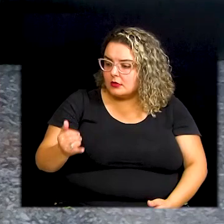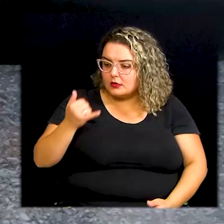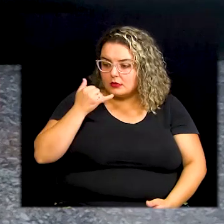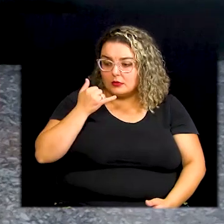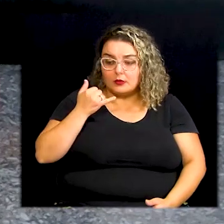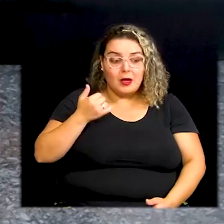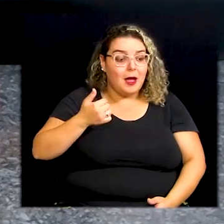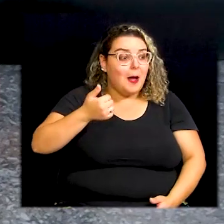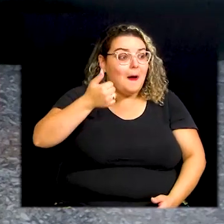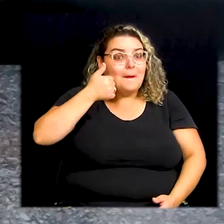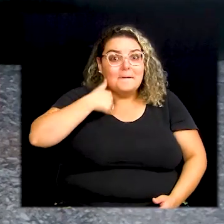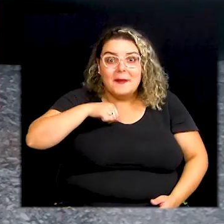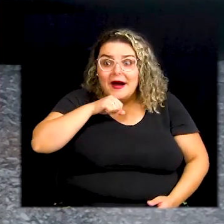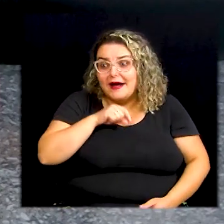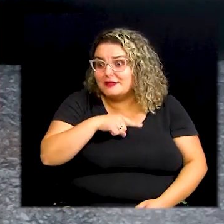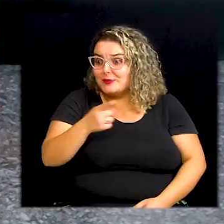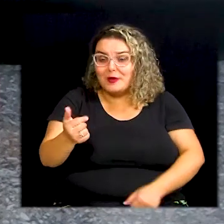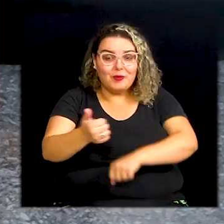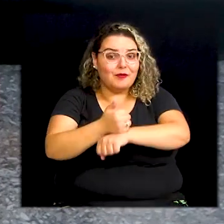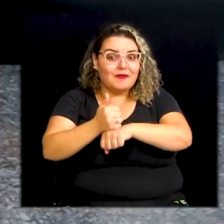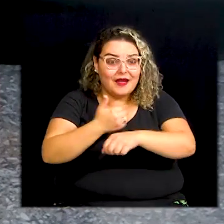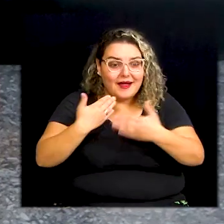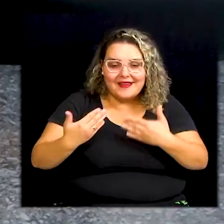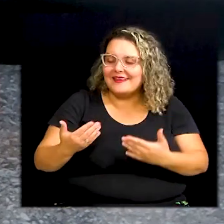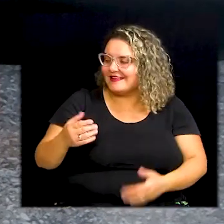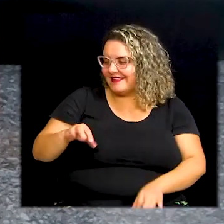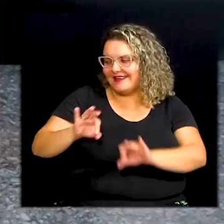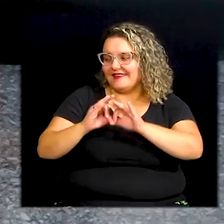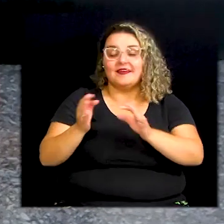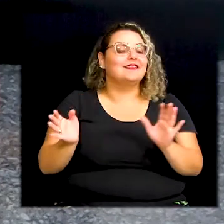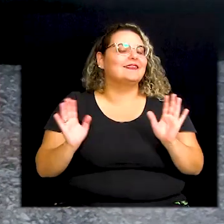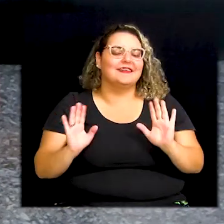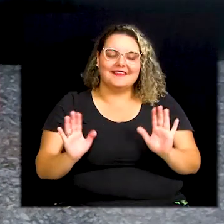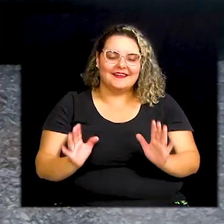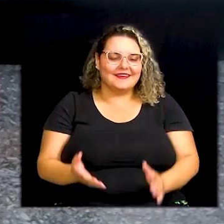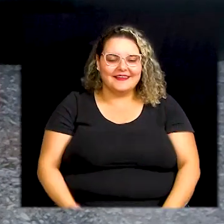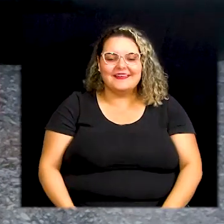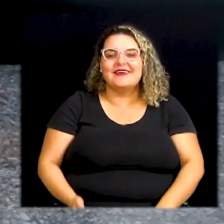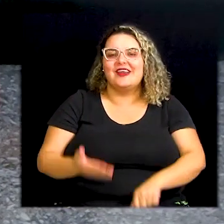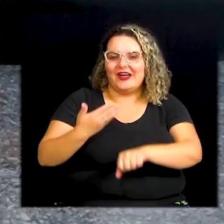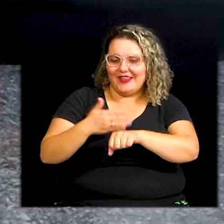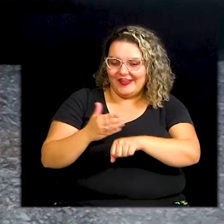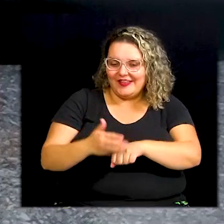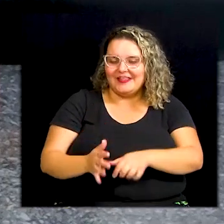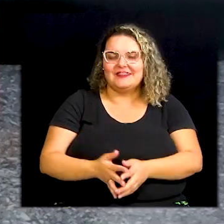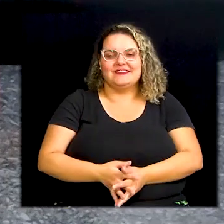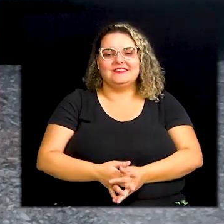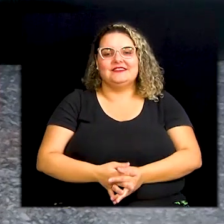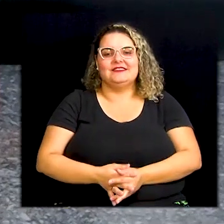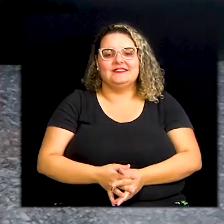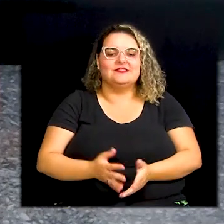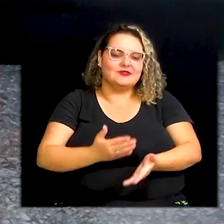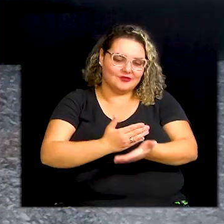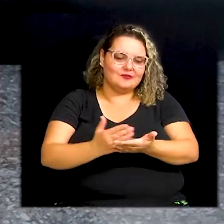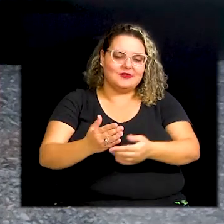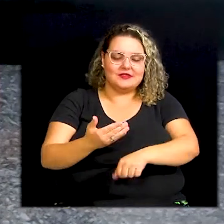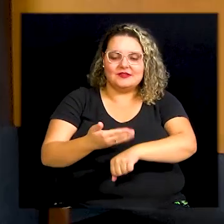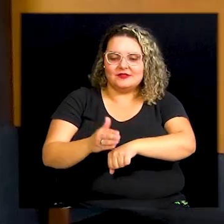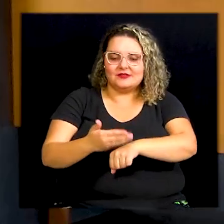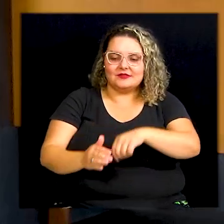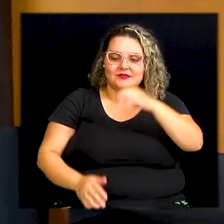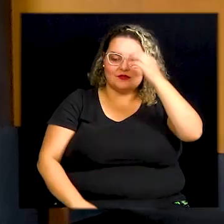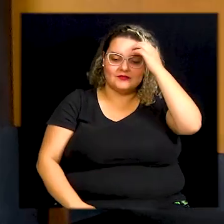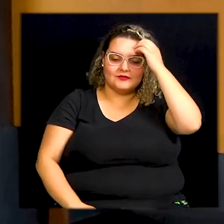celular, mãe, subi pro profissional, pai, como é que foi essa conversa com a família? Não, aí eu treinei, a gente estava no início do treino,